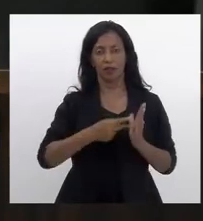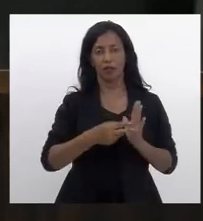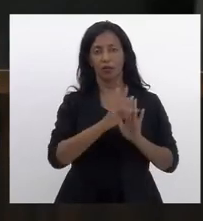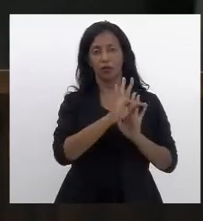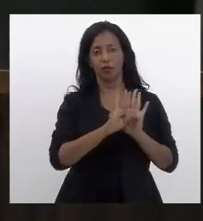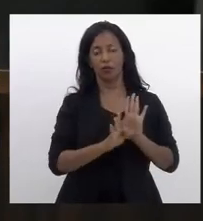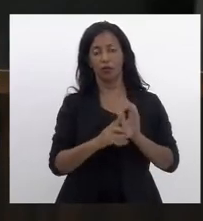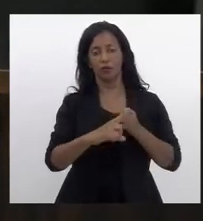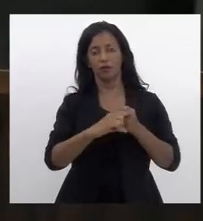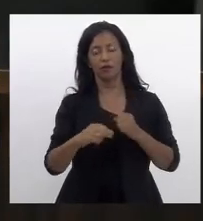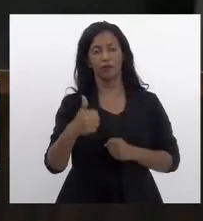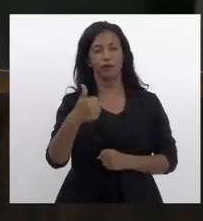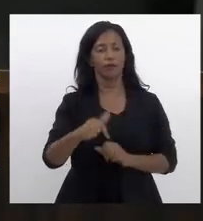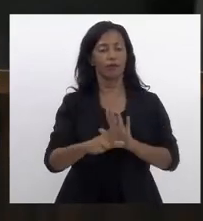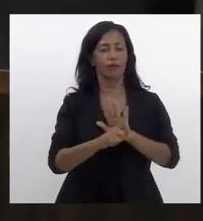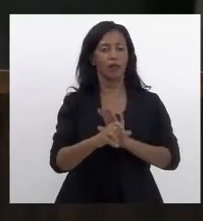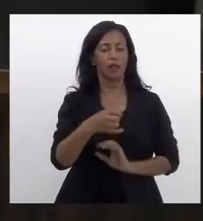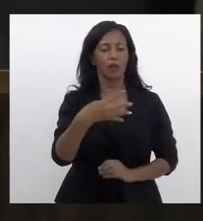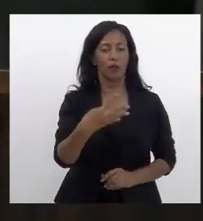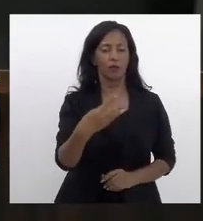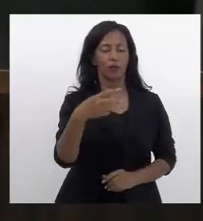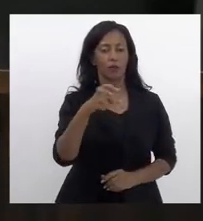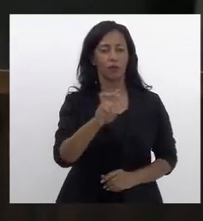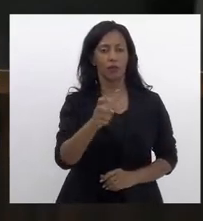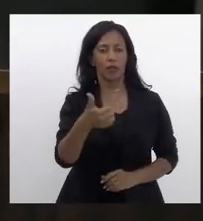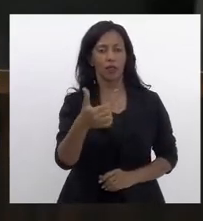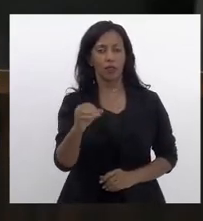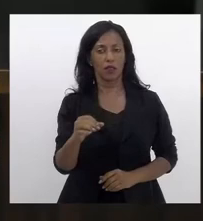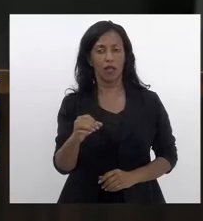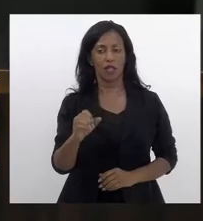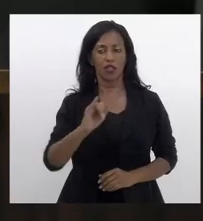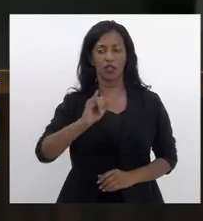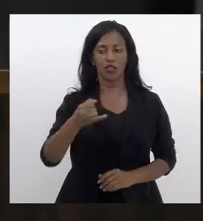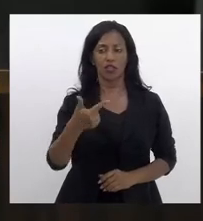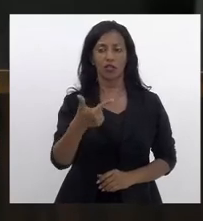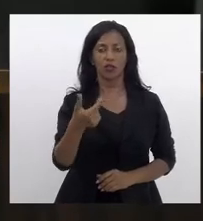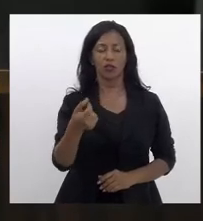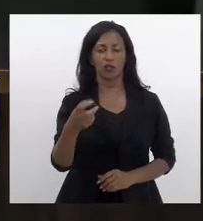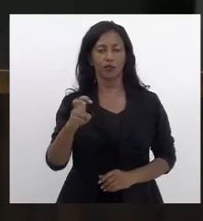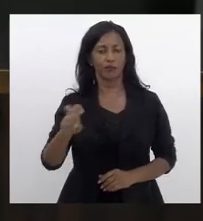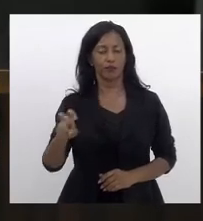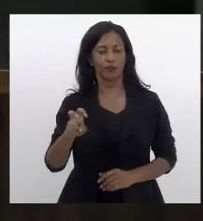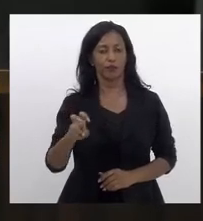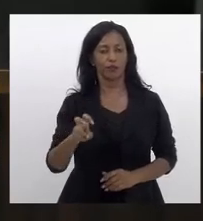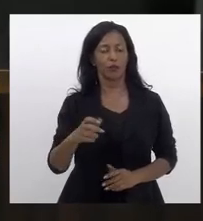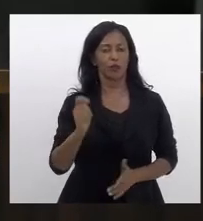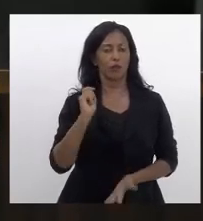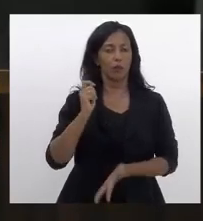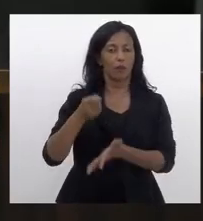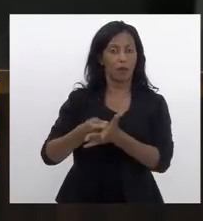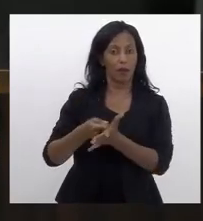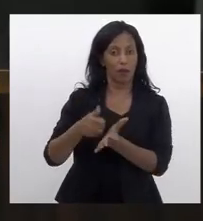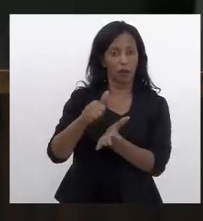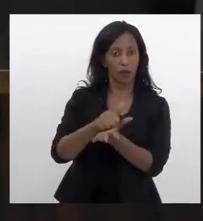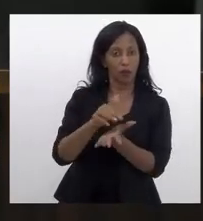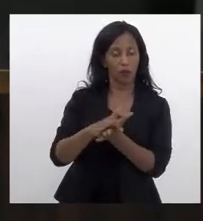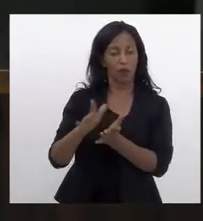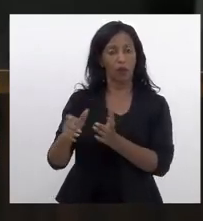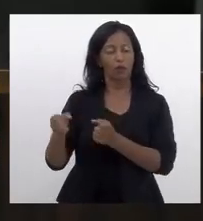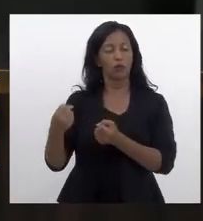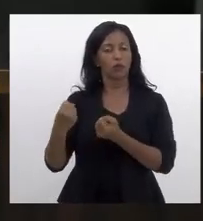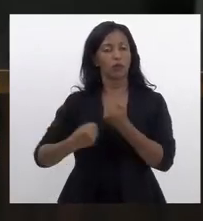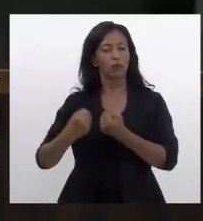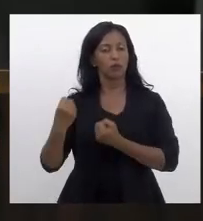do artigo 1º da lei 4.510, de 13 de janeiro de 2005, que dispõe sobre a isenção do pagamento de tarifas do Serviço de